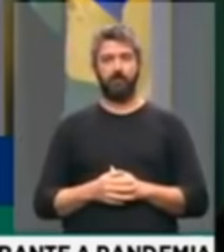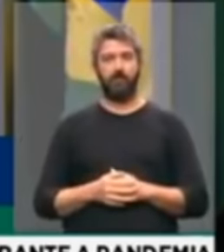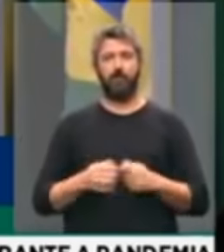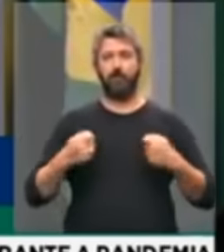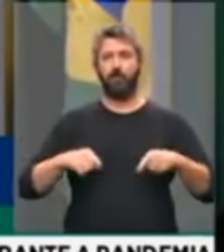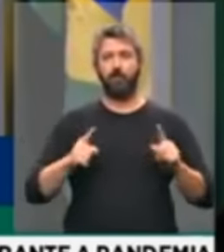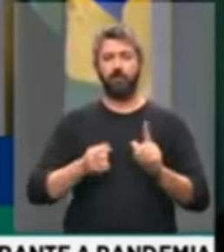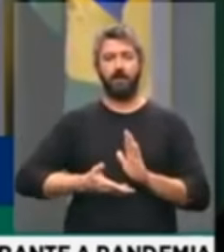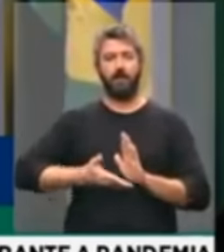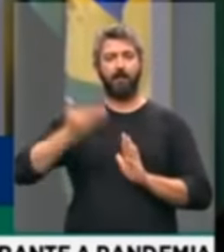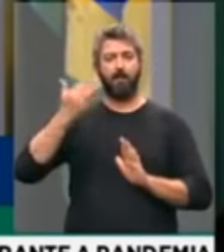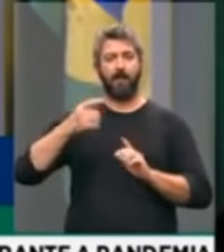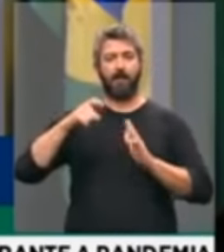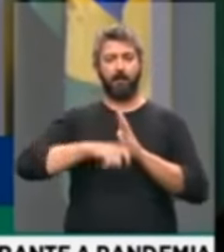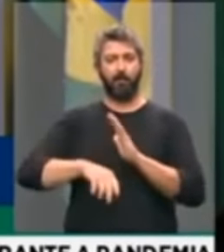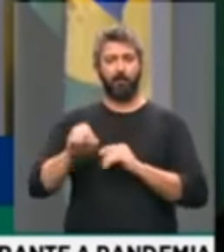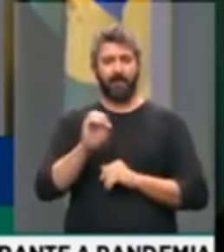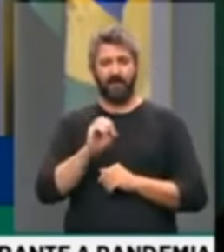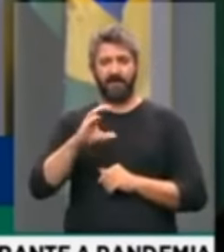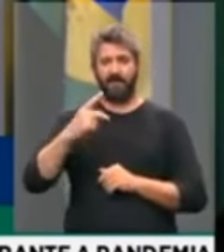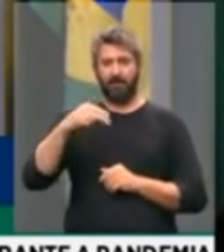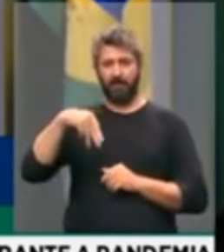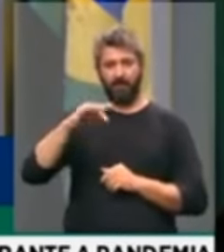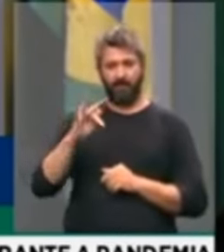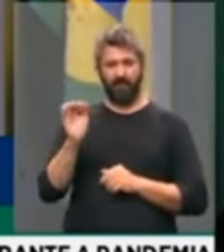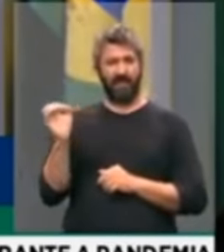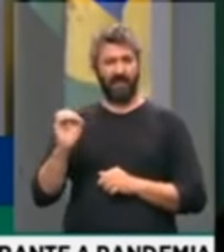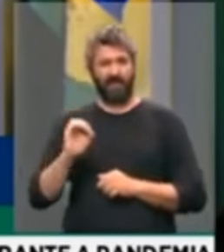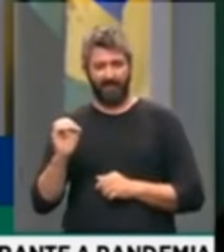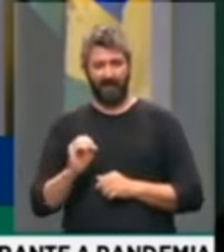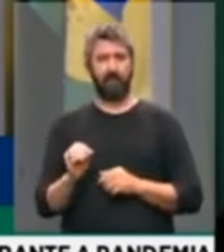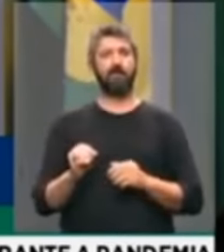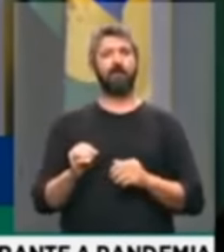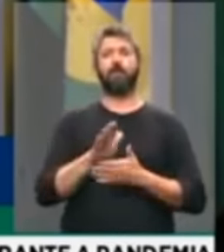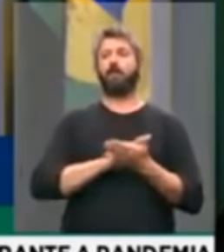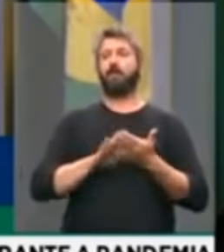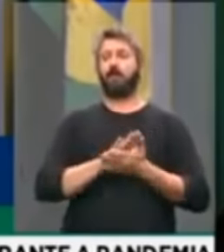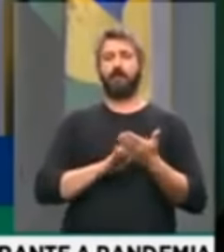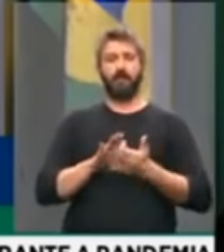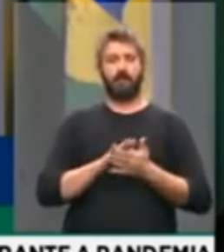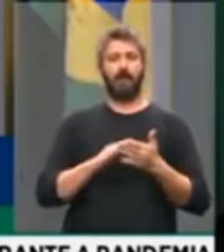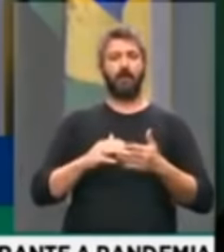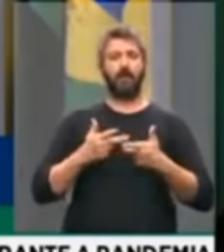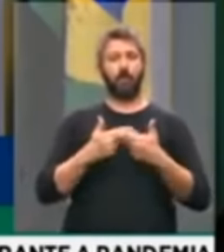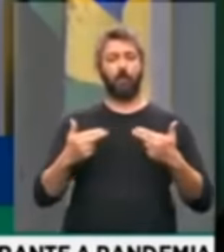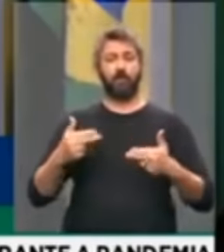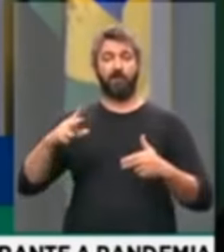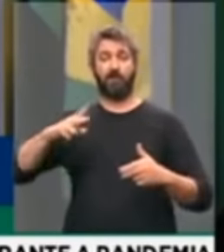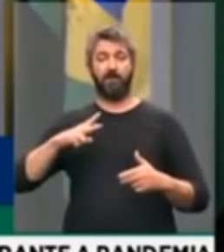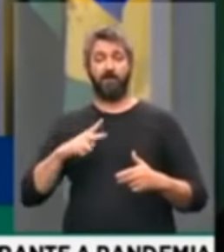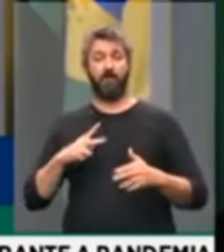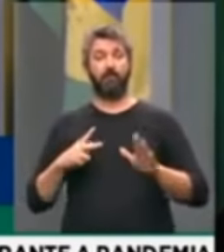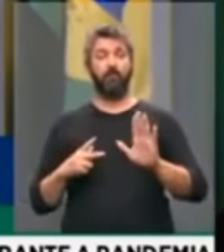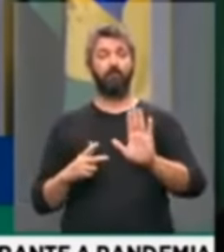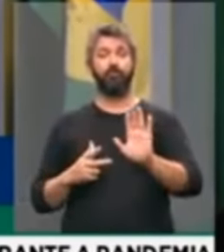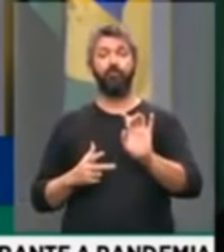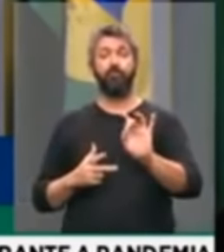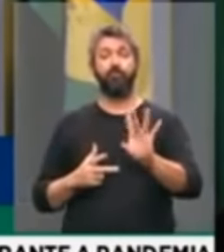nenhum aumento de tributo sem criar cpmf sem nenhum tipo de oneração para iniciativa privada apenas